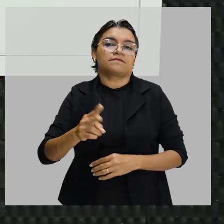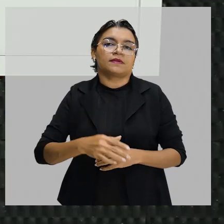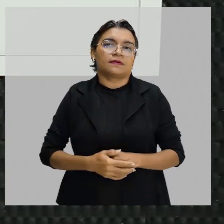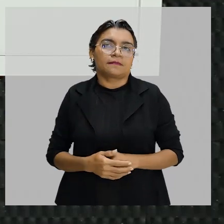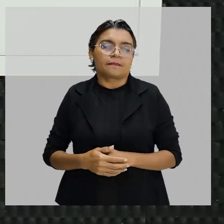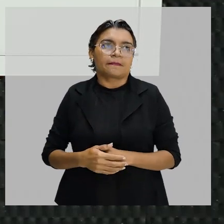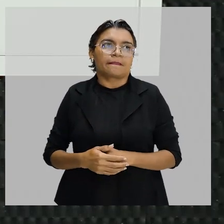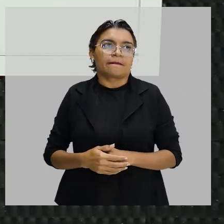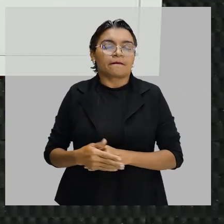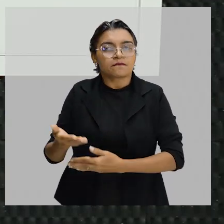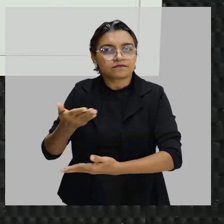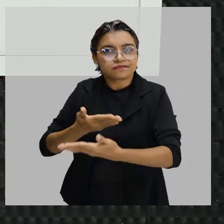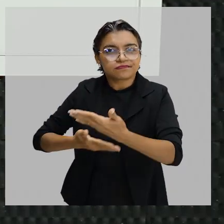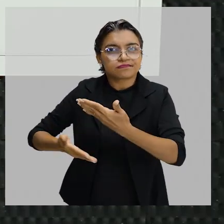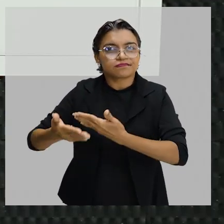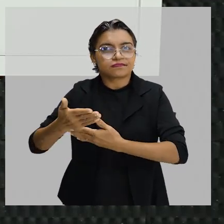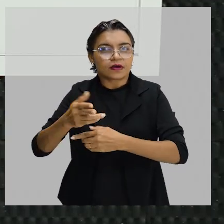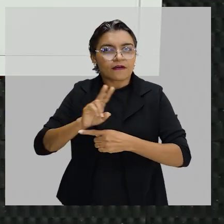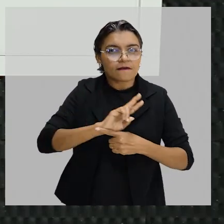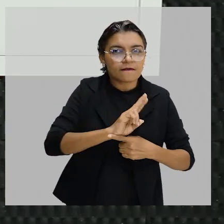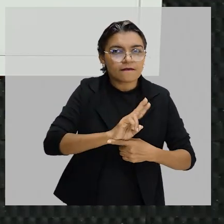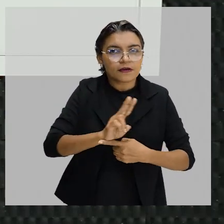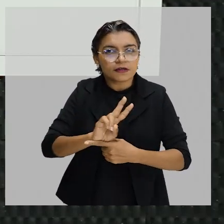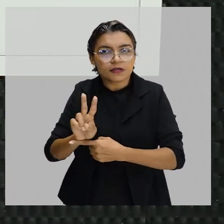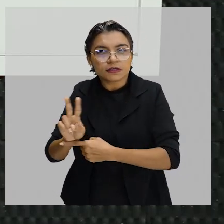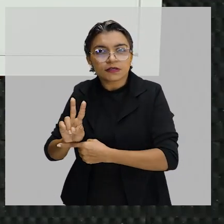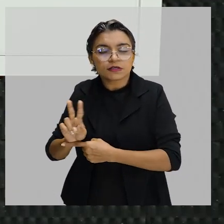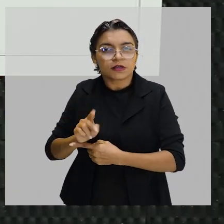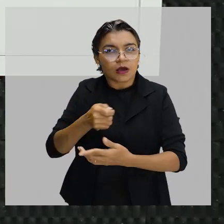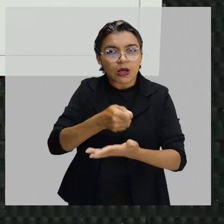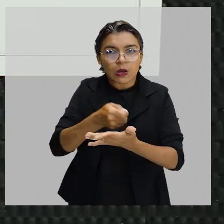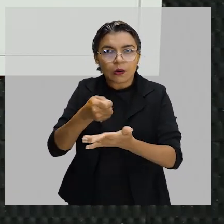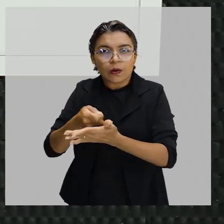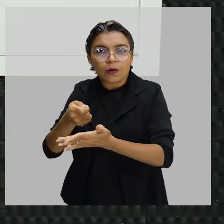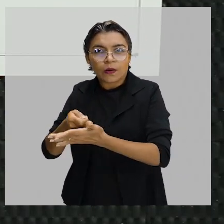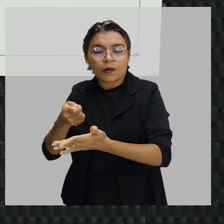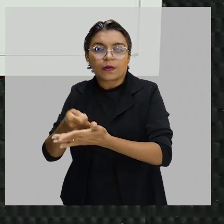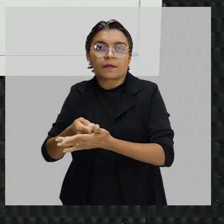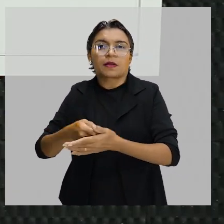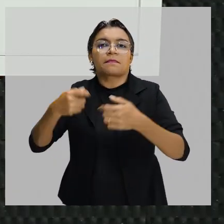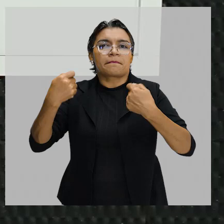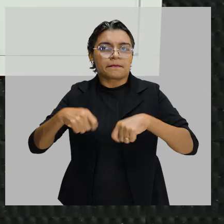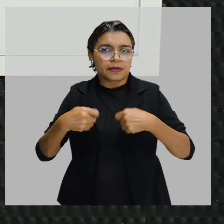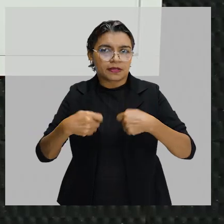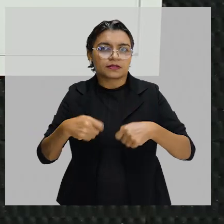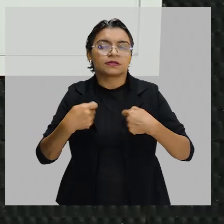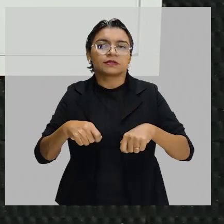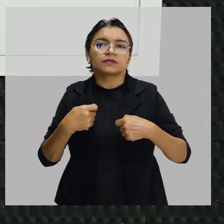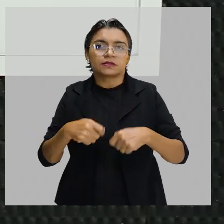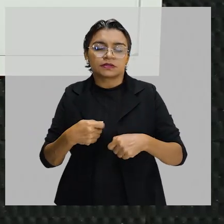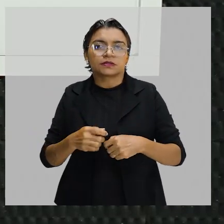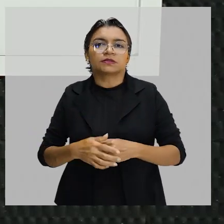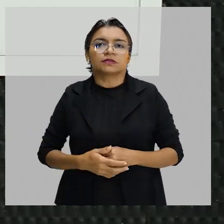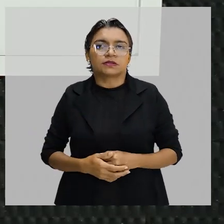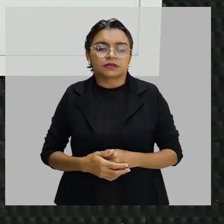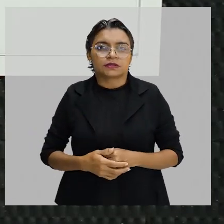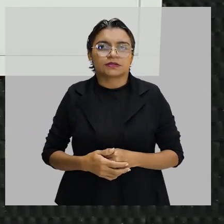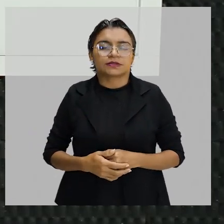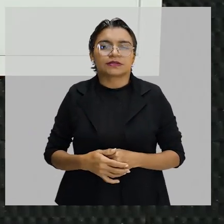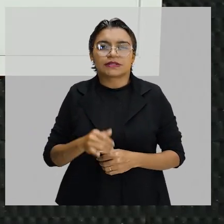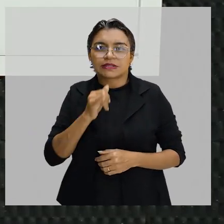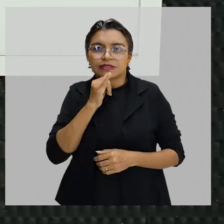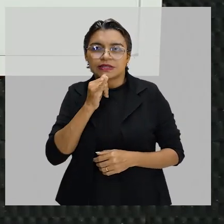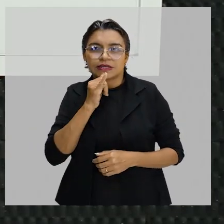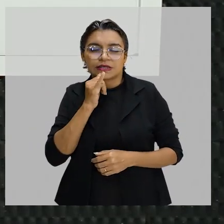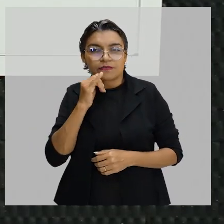me envolvendo, fiscalizando, cobrando aquilo que é necessário dos famosos,